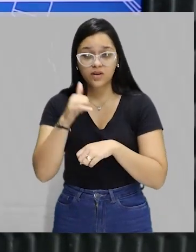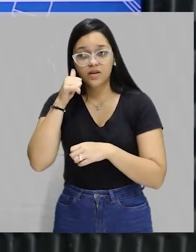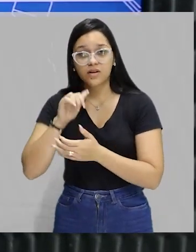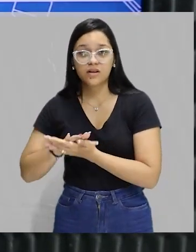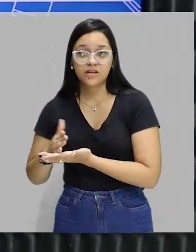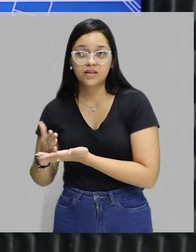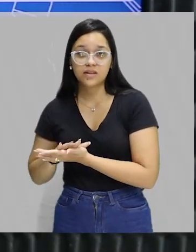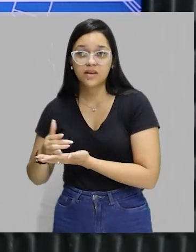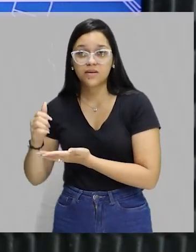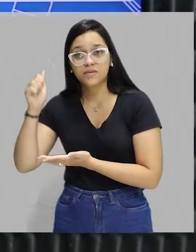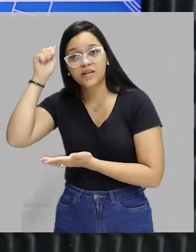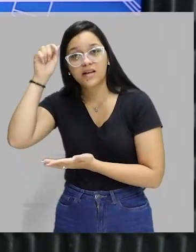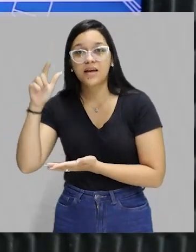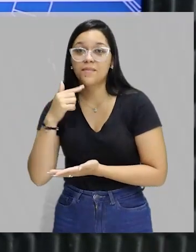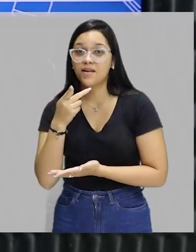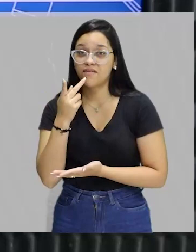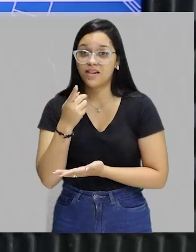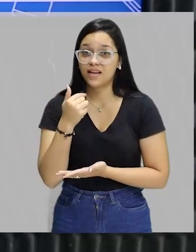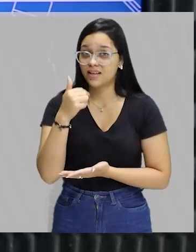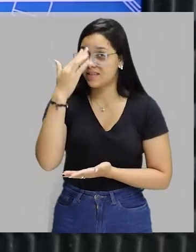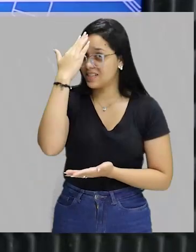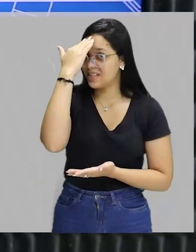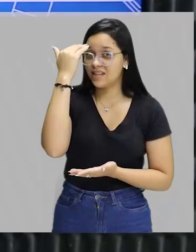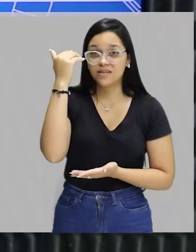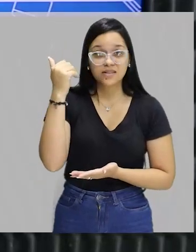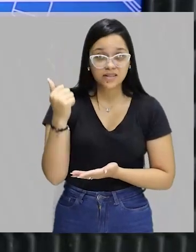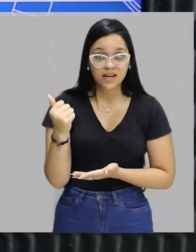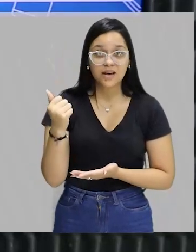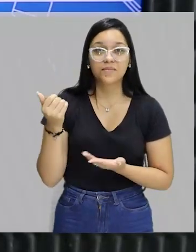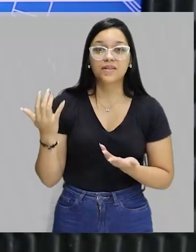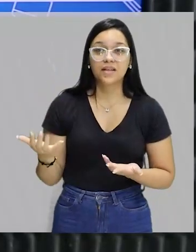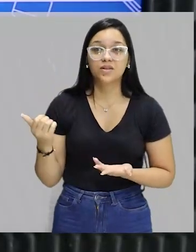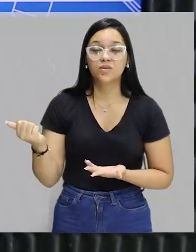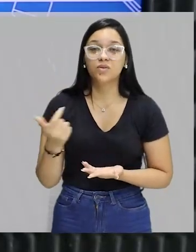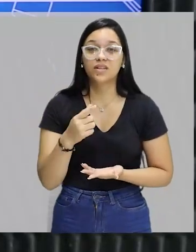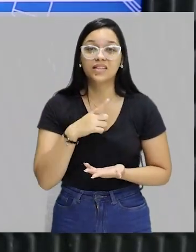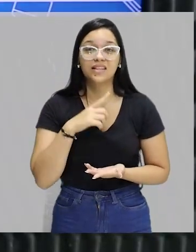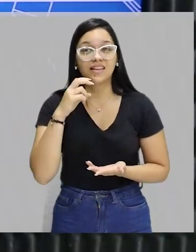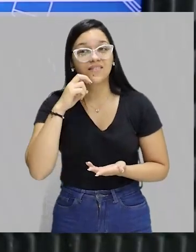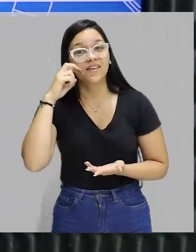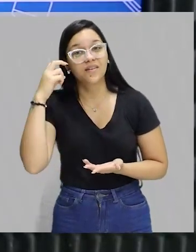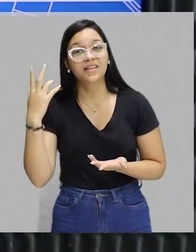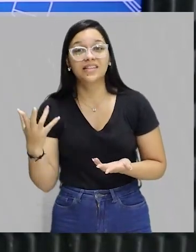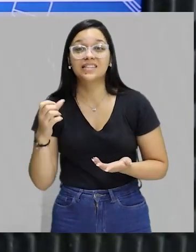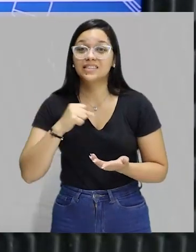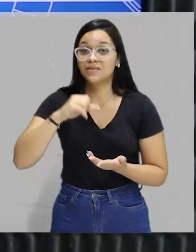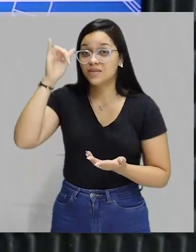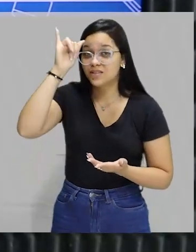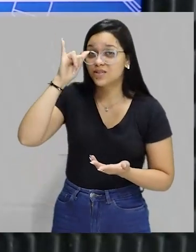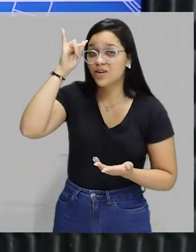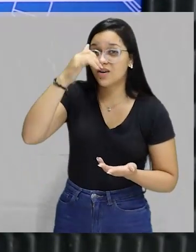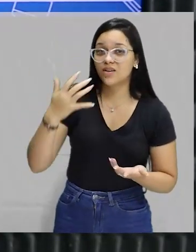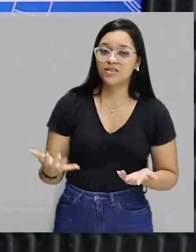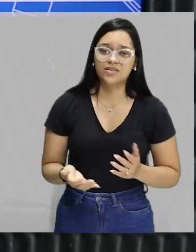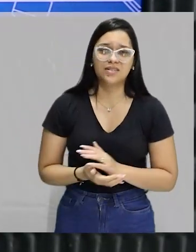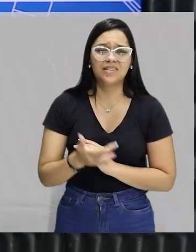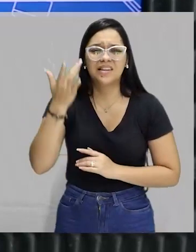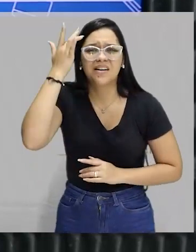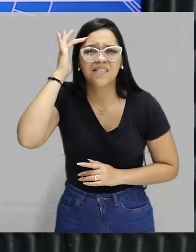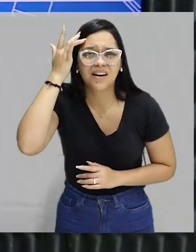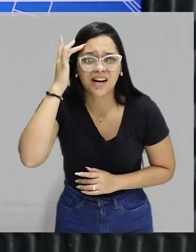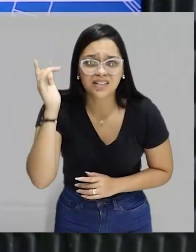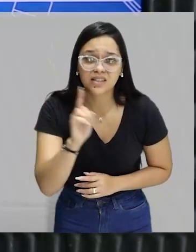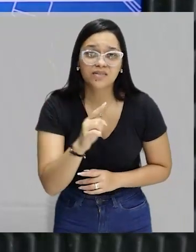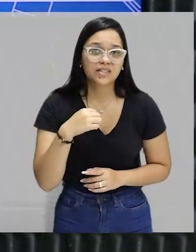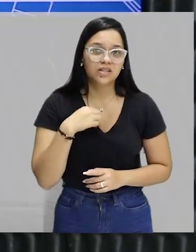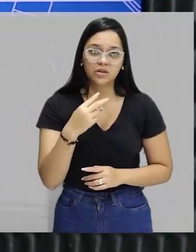intérprete, a Alana. É melhor você dizer que você não sabe, né, do que passar vergonha e passar por idiota. Não ache nada.